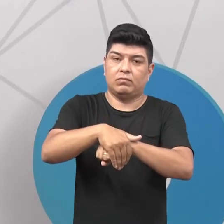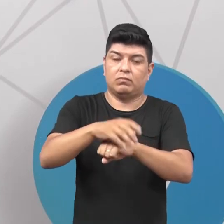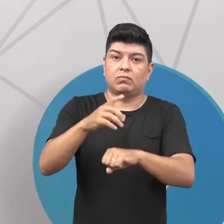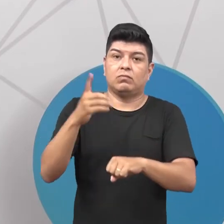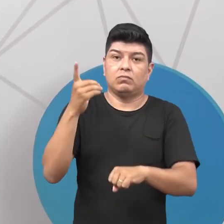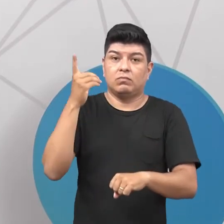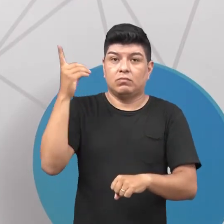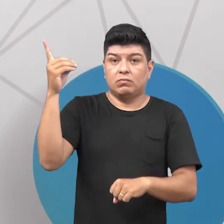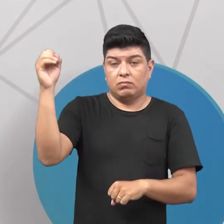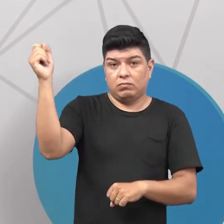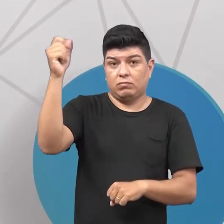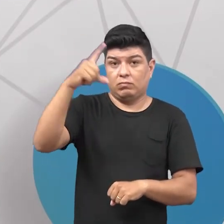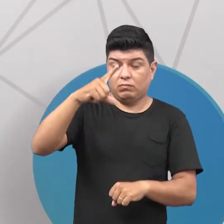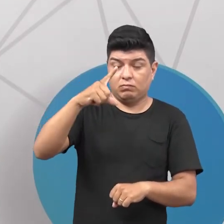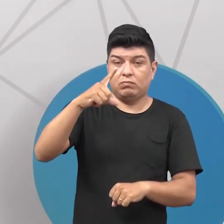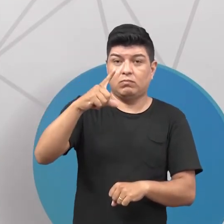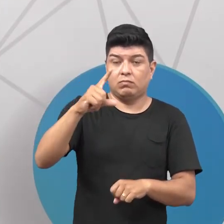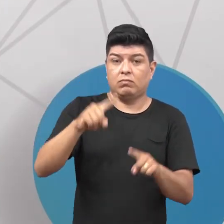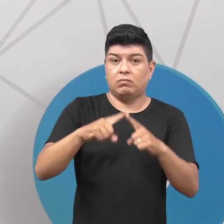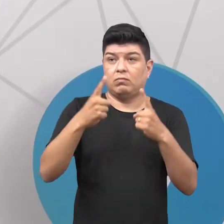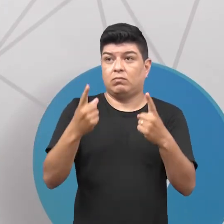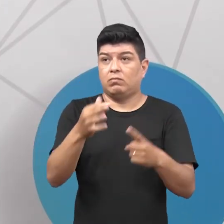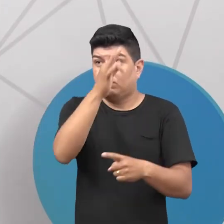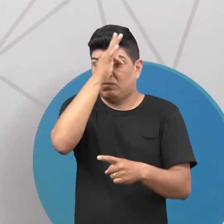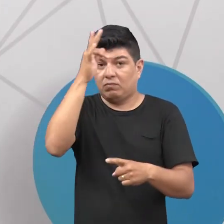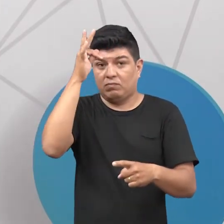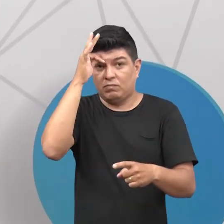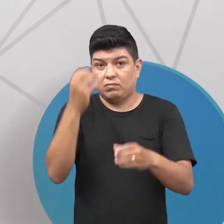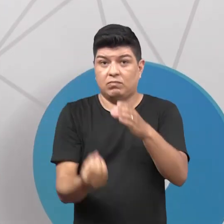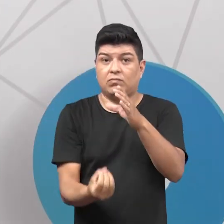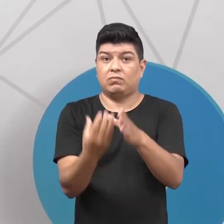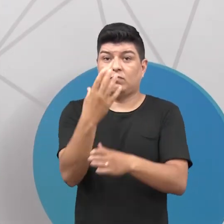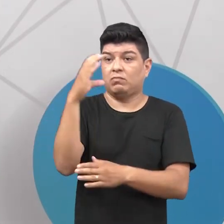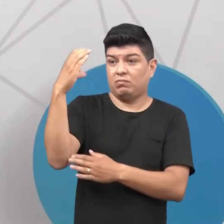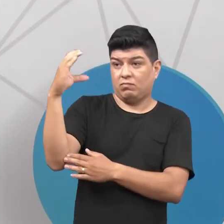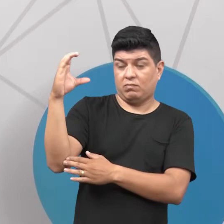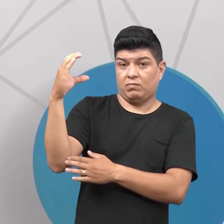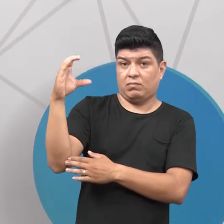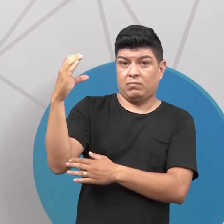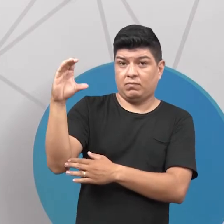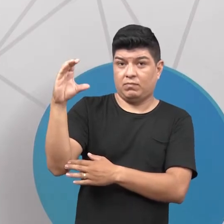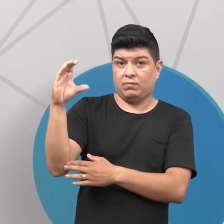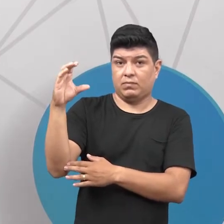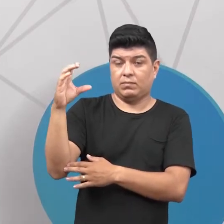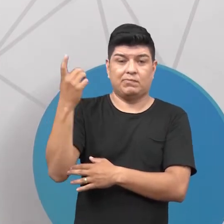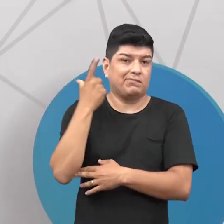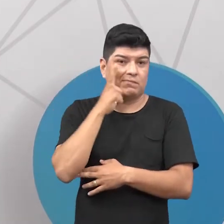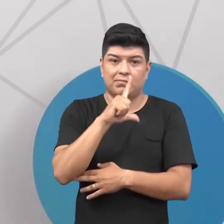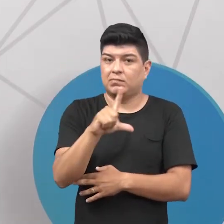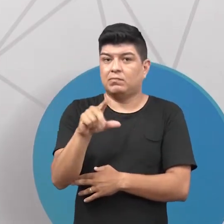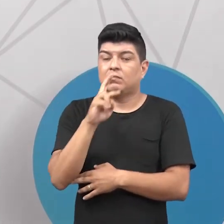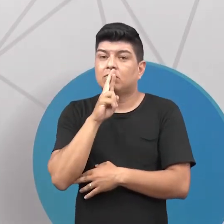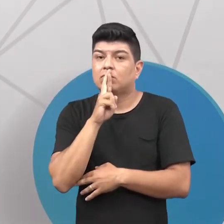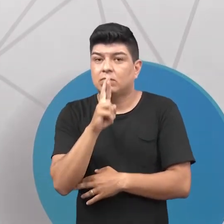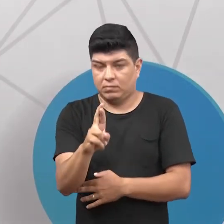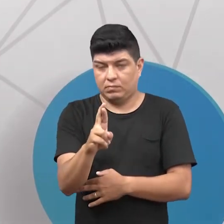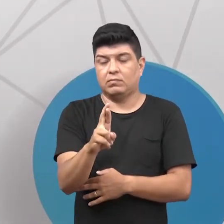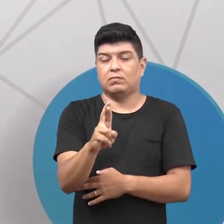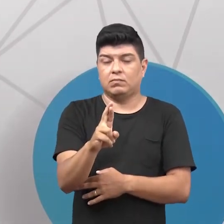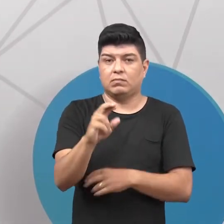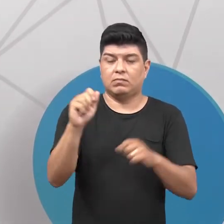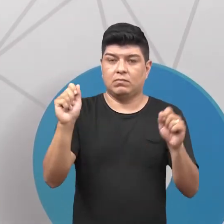clareza, a filosofia levanta voo. Quando a ciência não dá mais conta de responder as questões